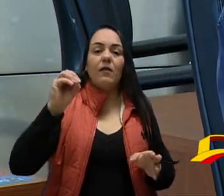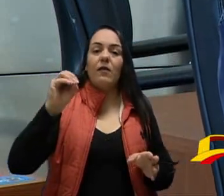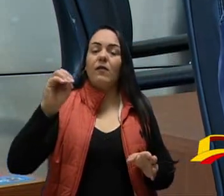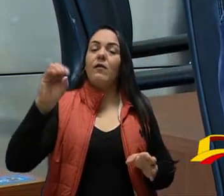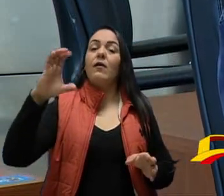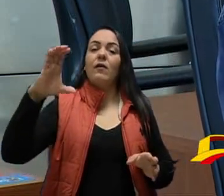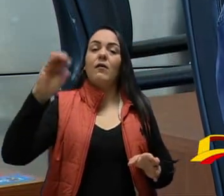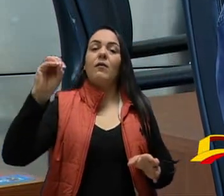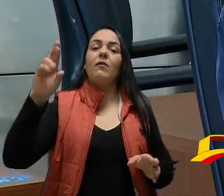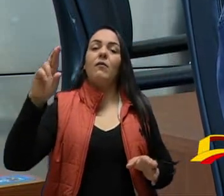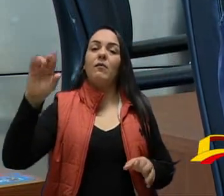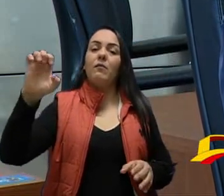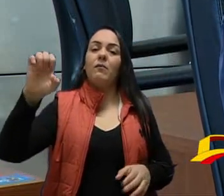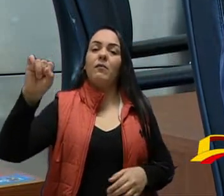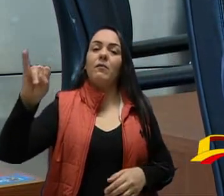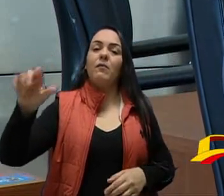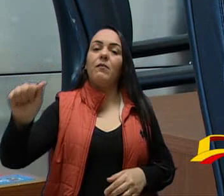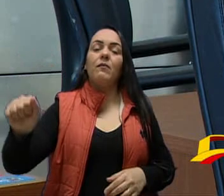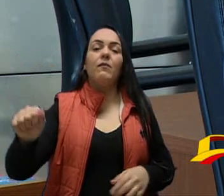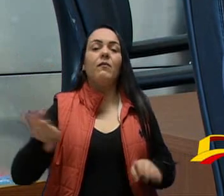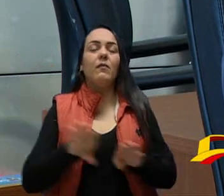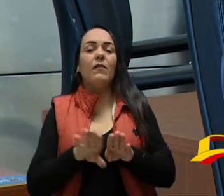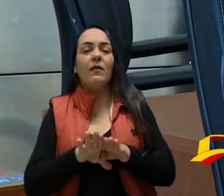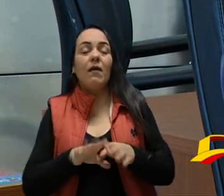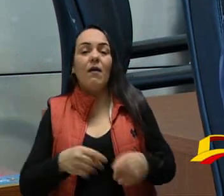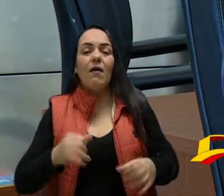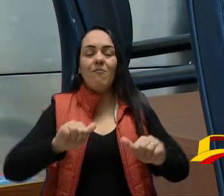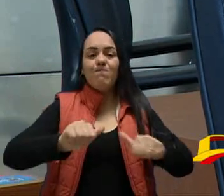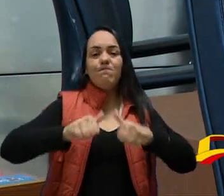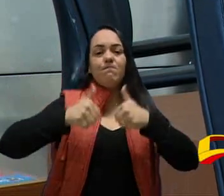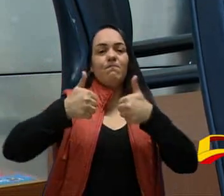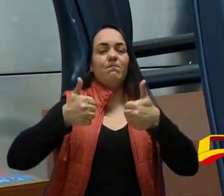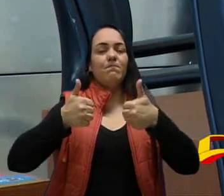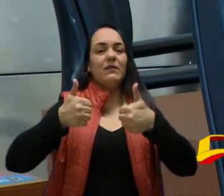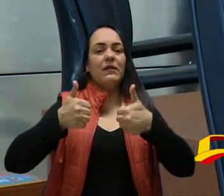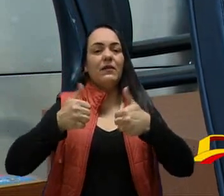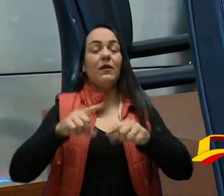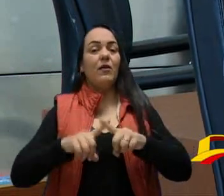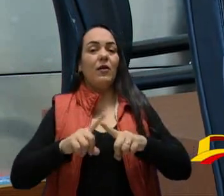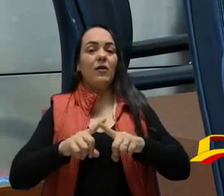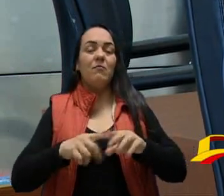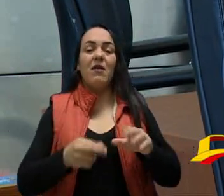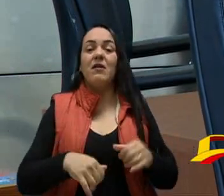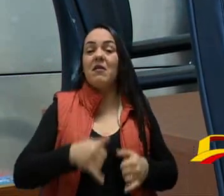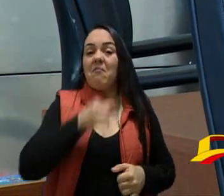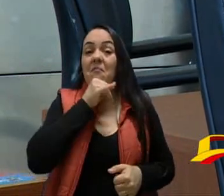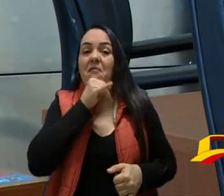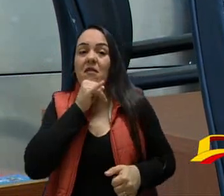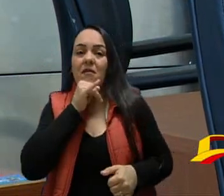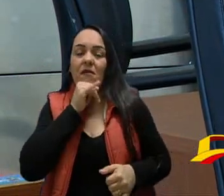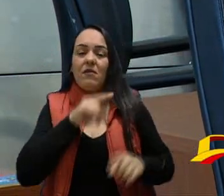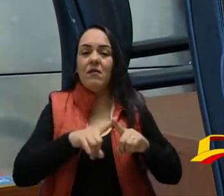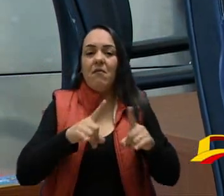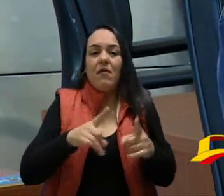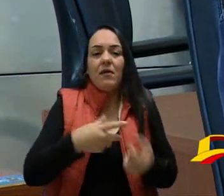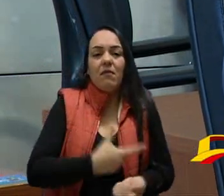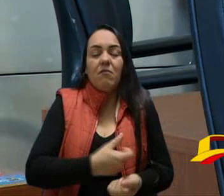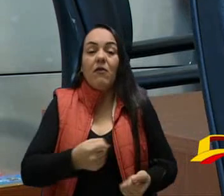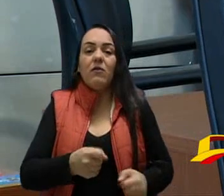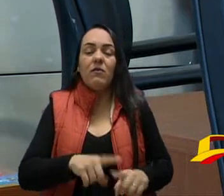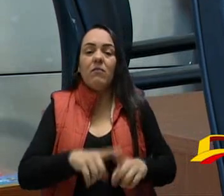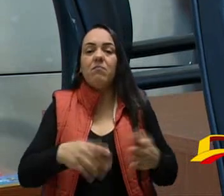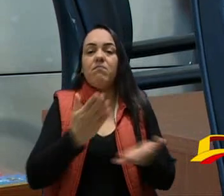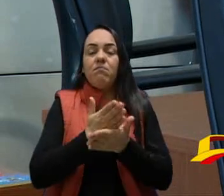do sul estavam no situação super privilegiada um exemplo de testagem tudo e cabou